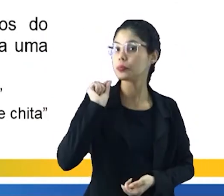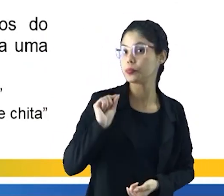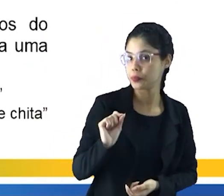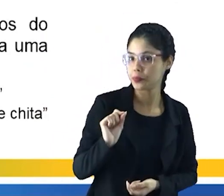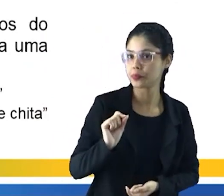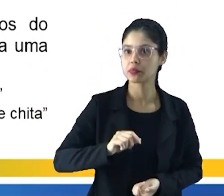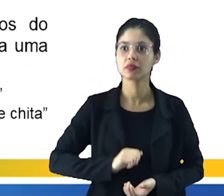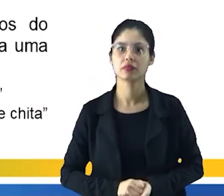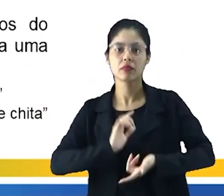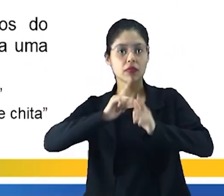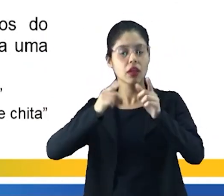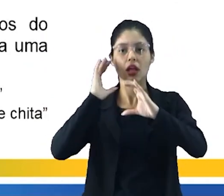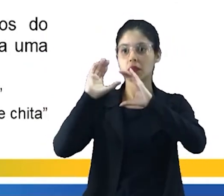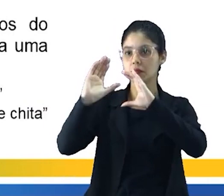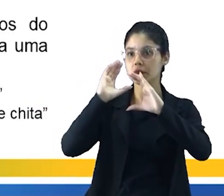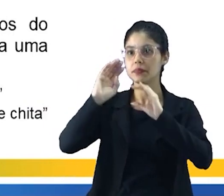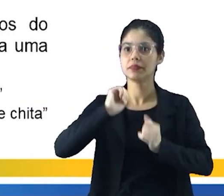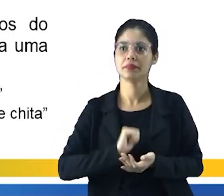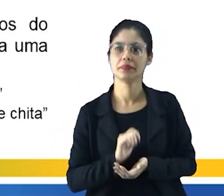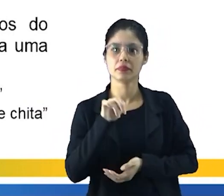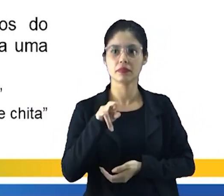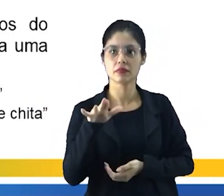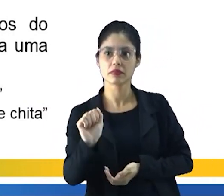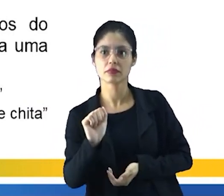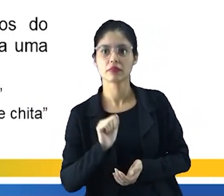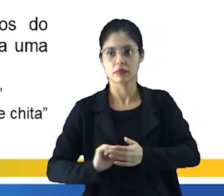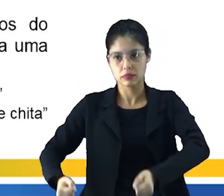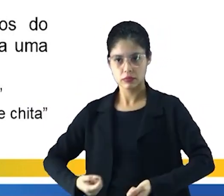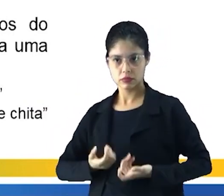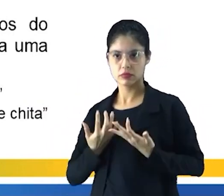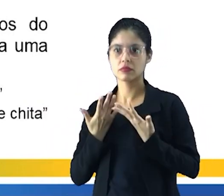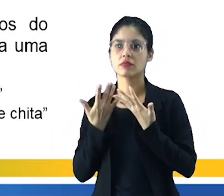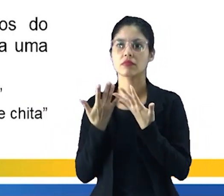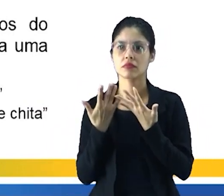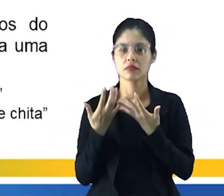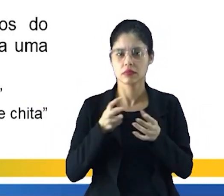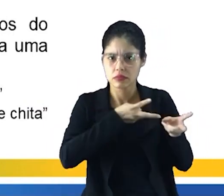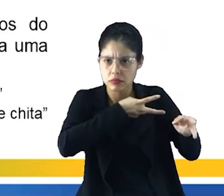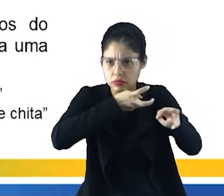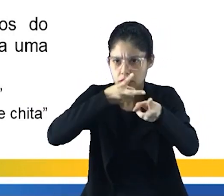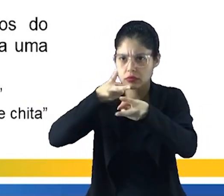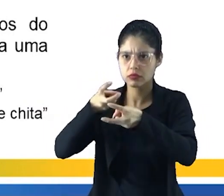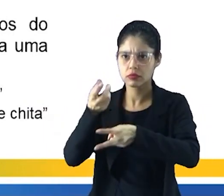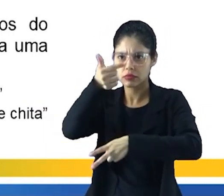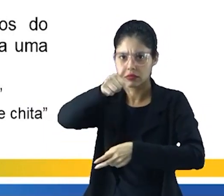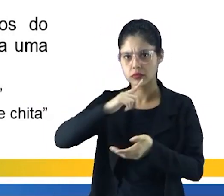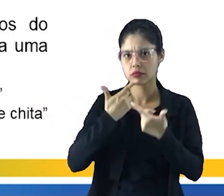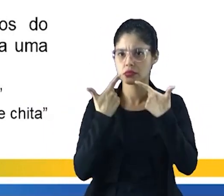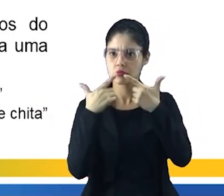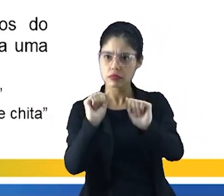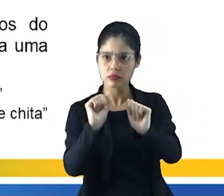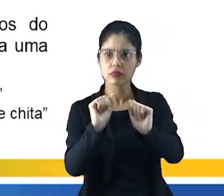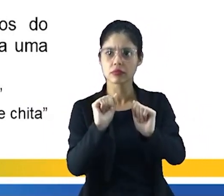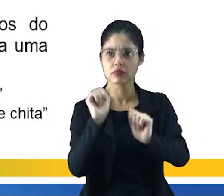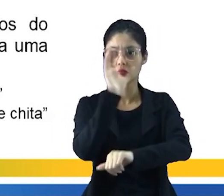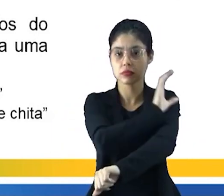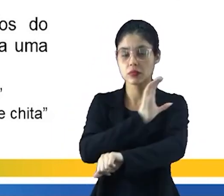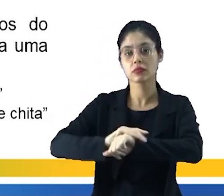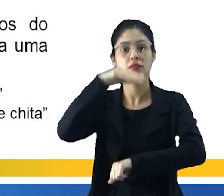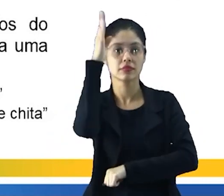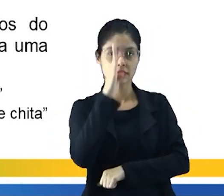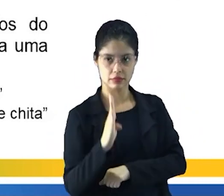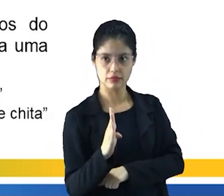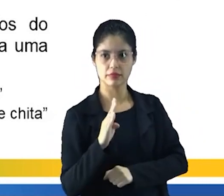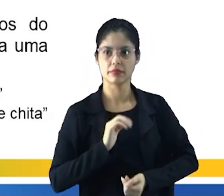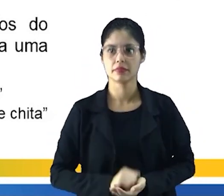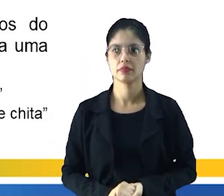diz o seguinte: a letra da canção de Antônio de Barros manifesta aspectos do repertório linguístico e cultural do